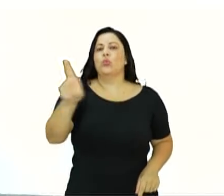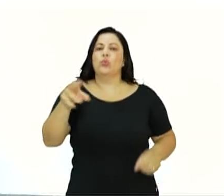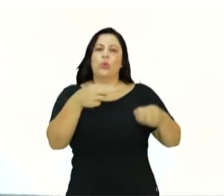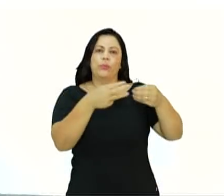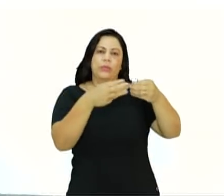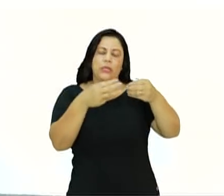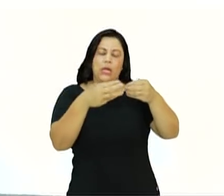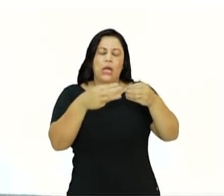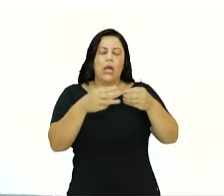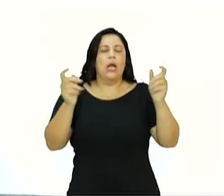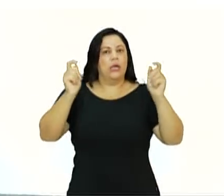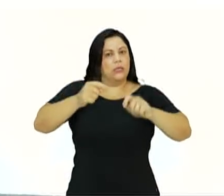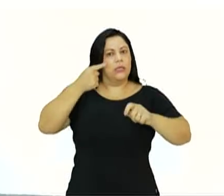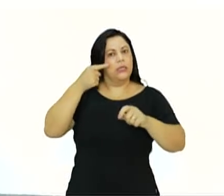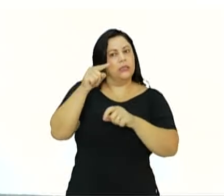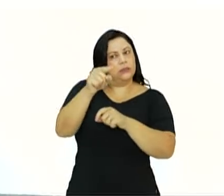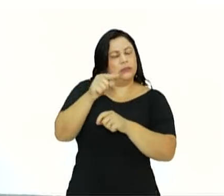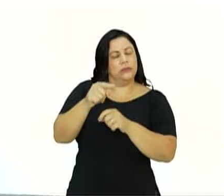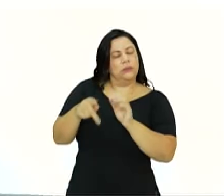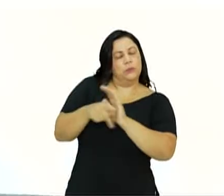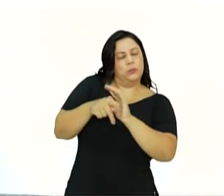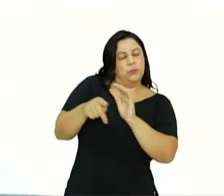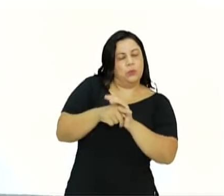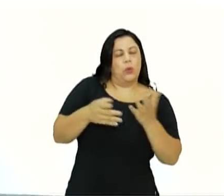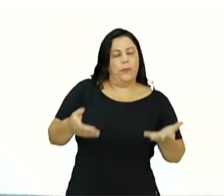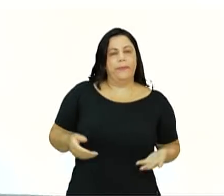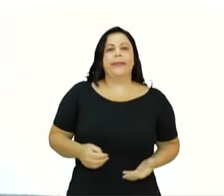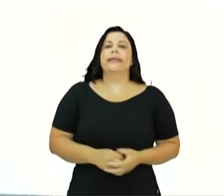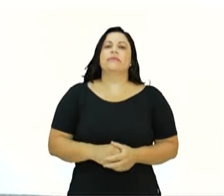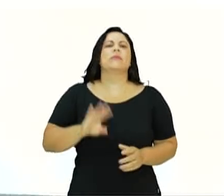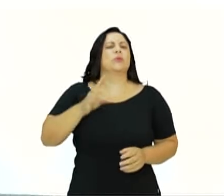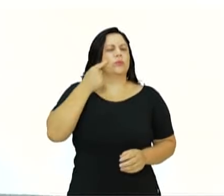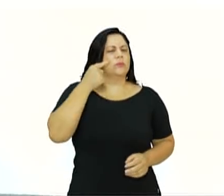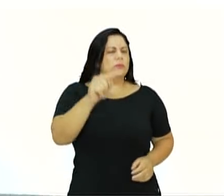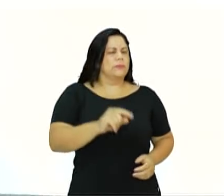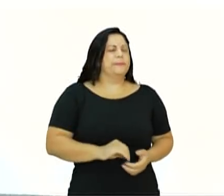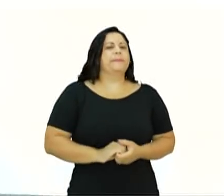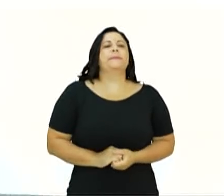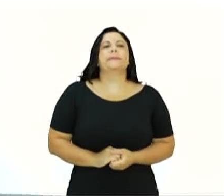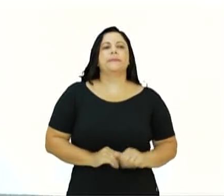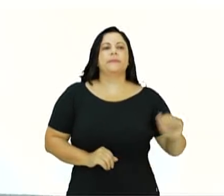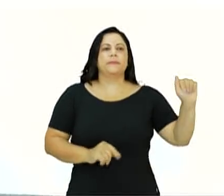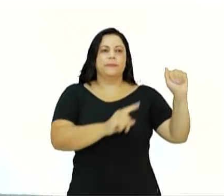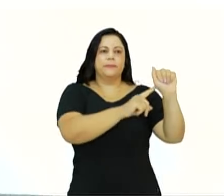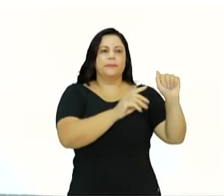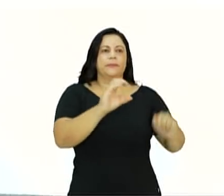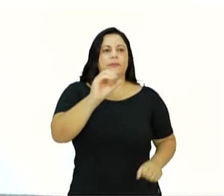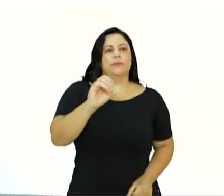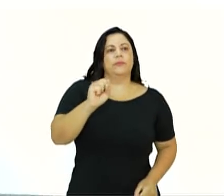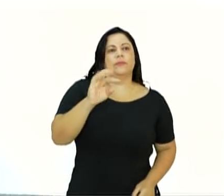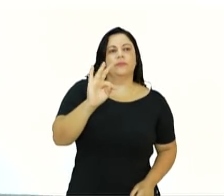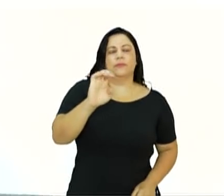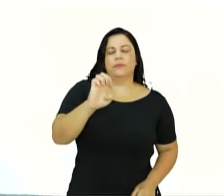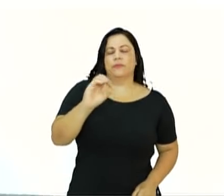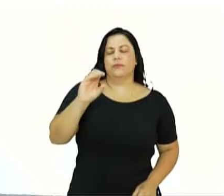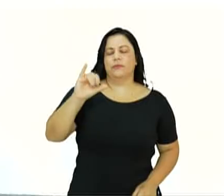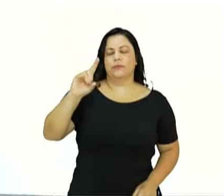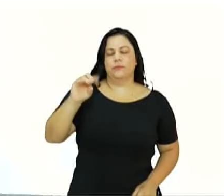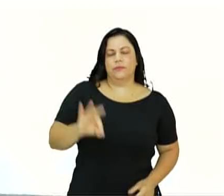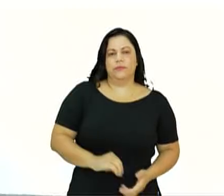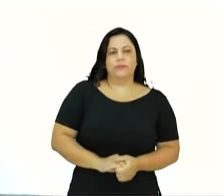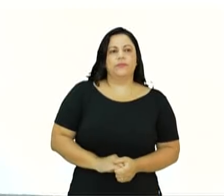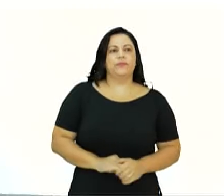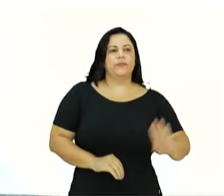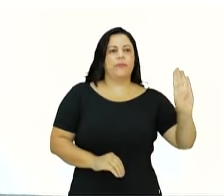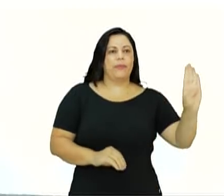célula que faz parte desse tecido. Também já vimos, bem tranquilinho. Letra A, osteócito. Letra